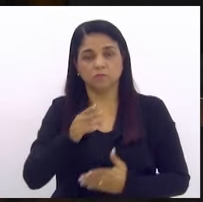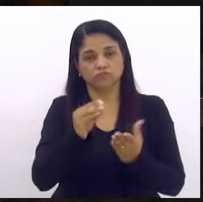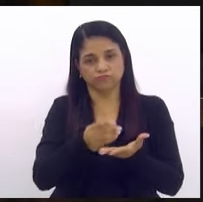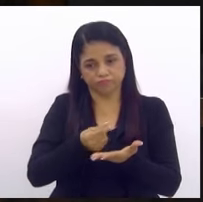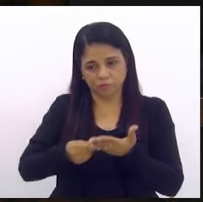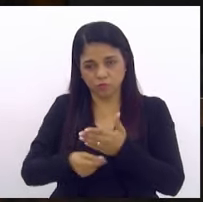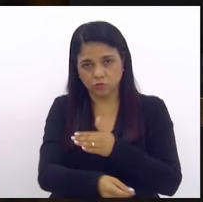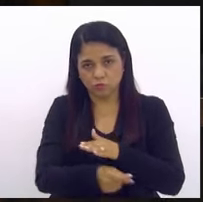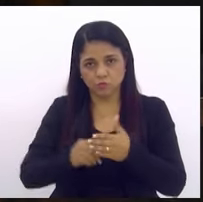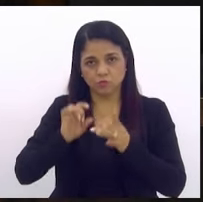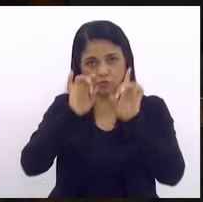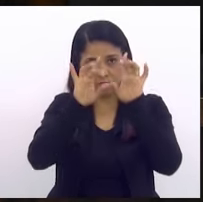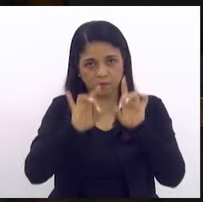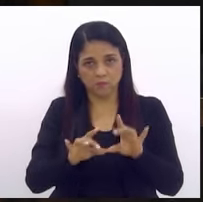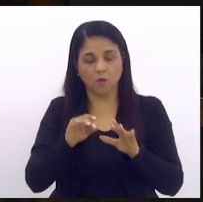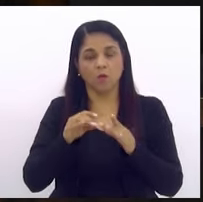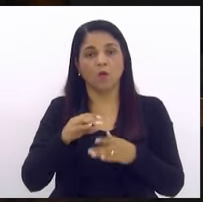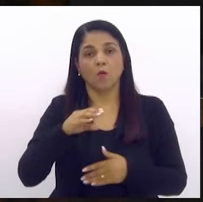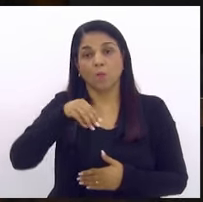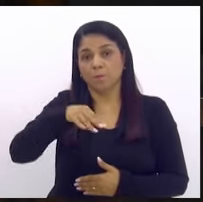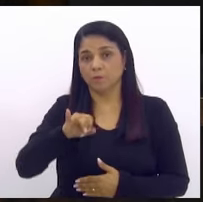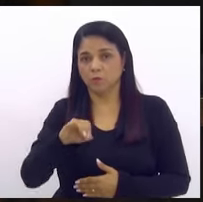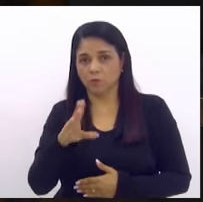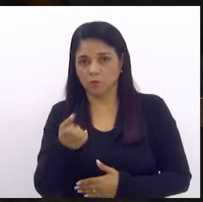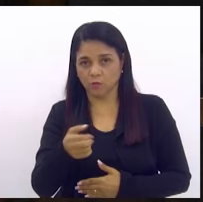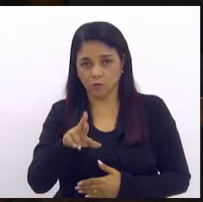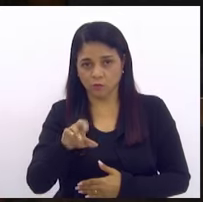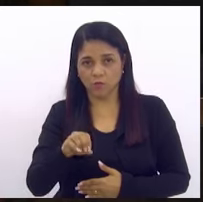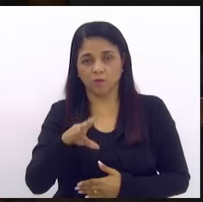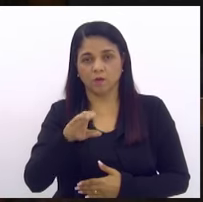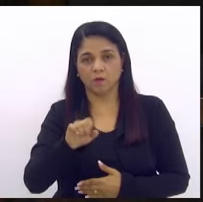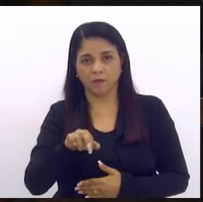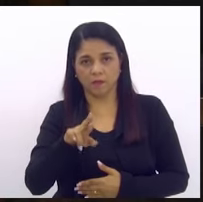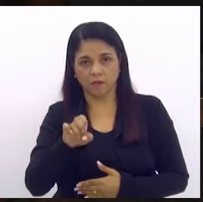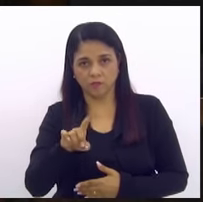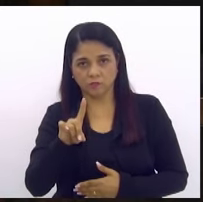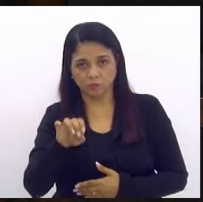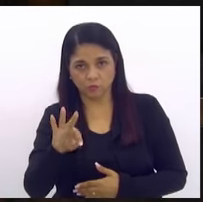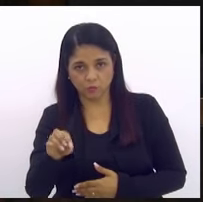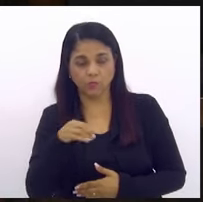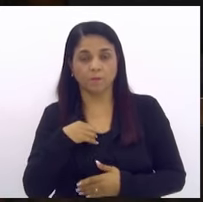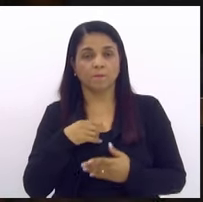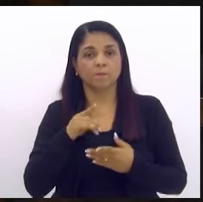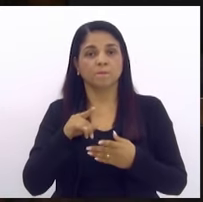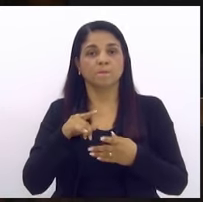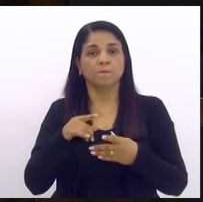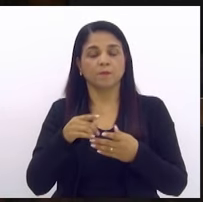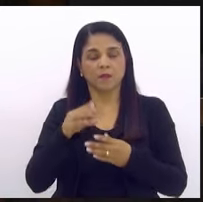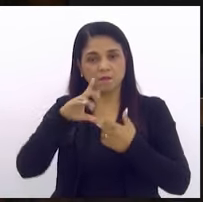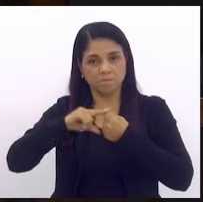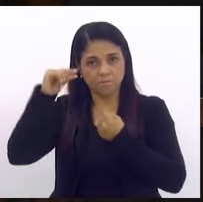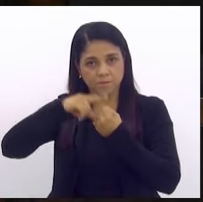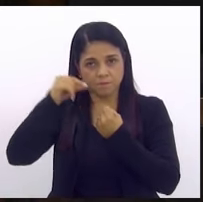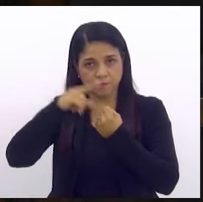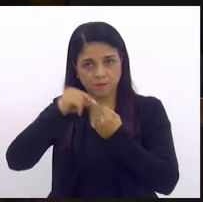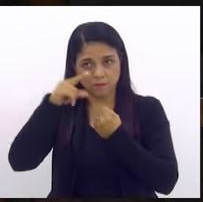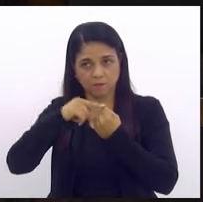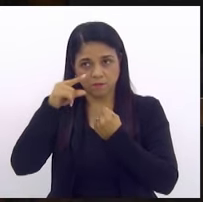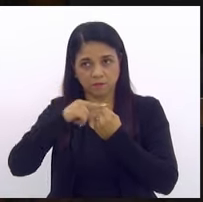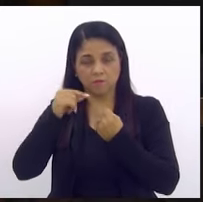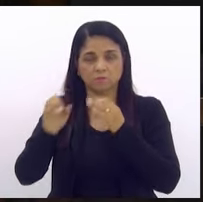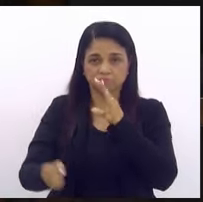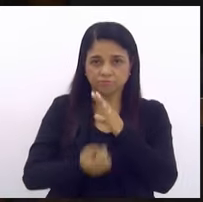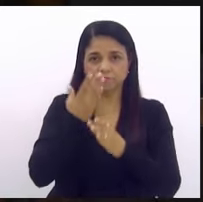Fundo Especial de Fomento ao Microcrédito Produtivo Orientado para Empreendedores, FEMPO, criado pela